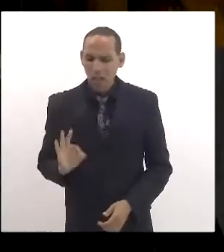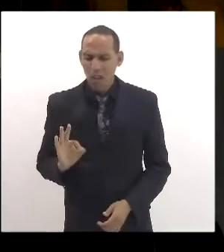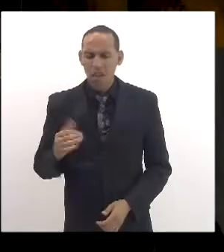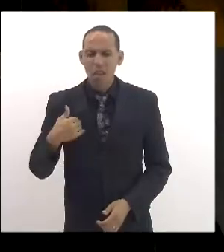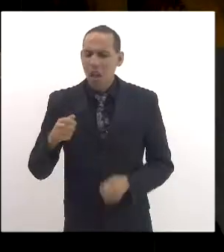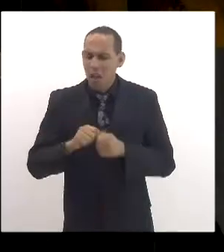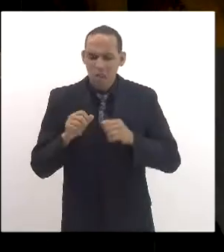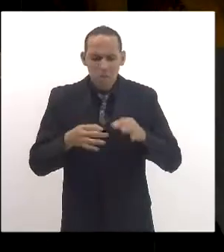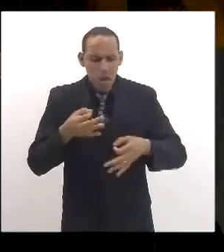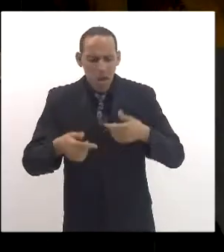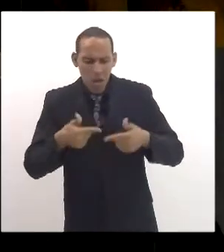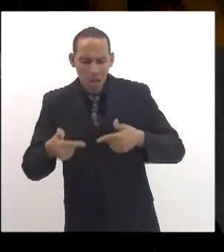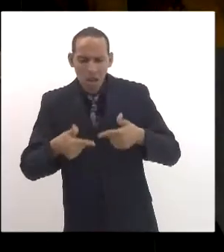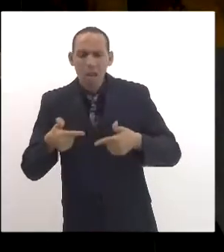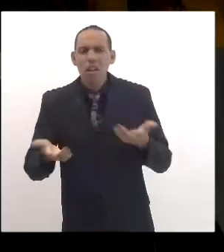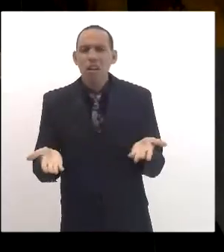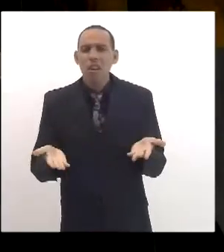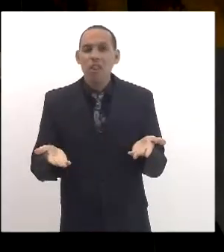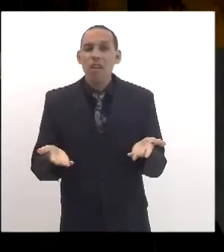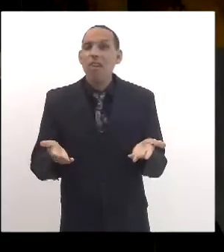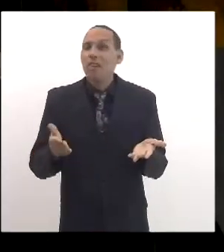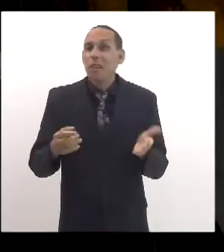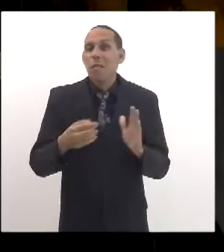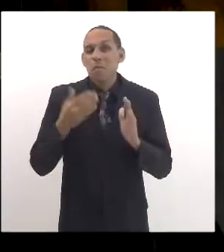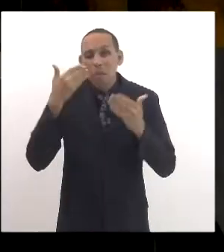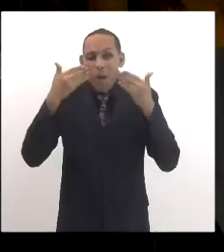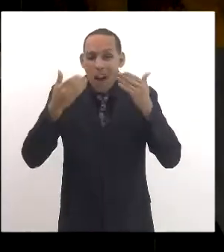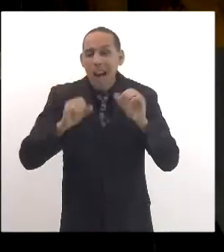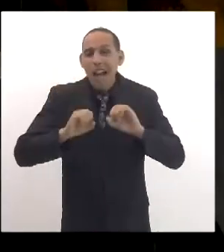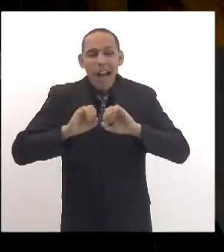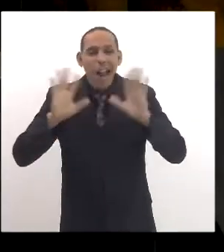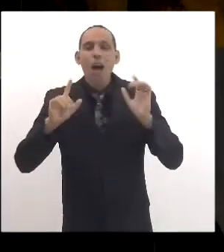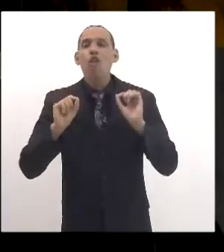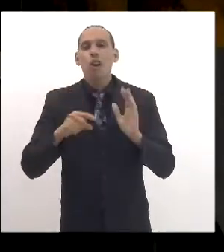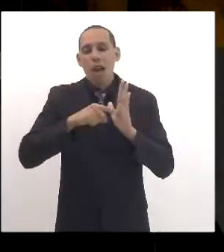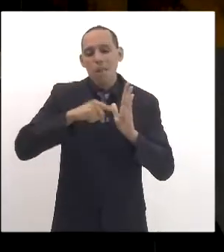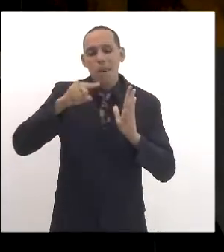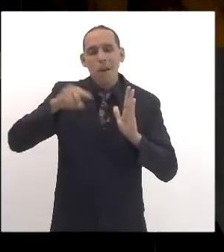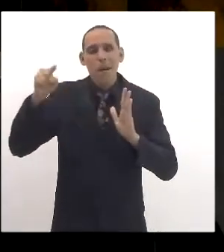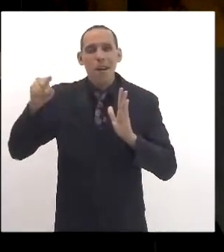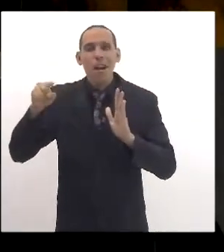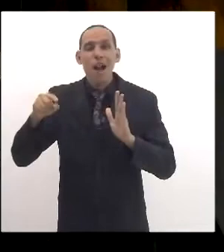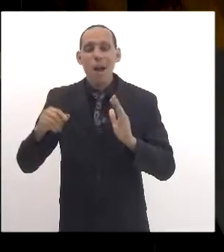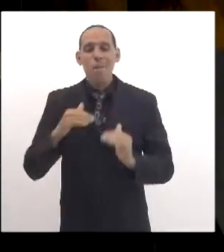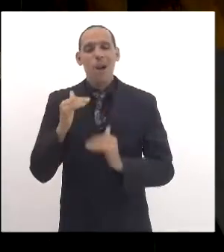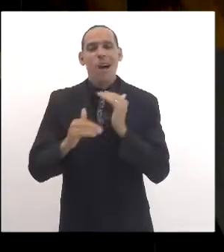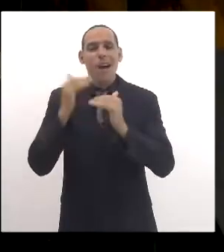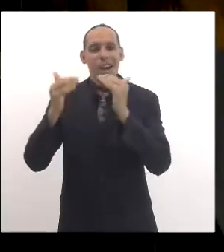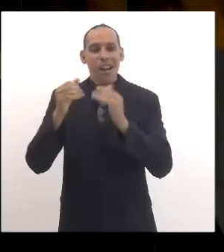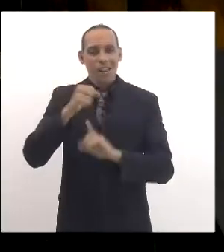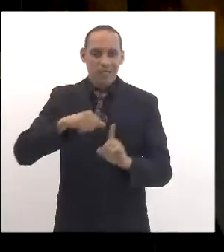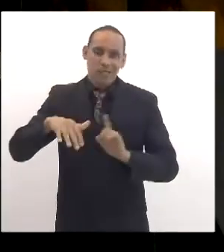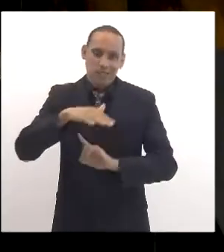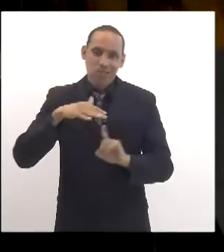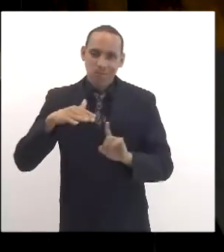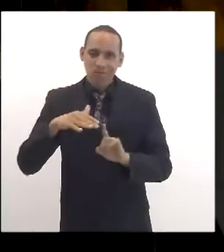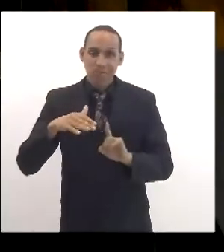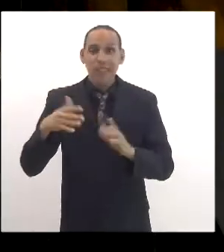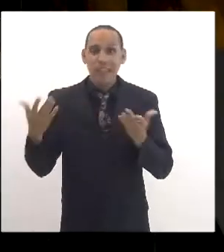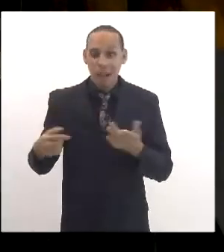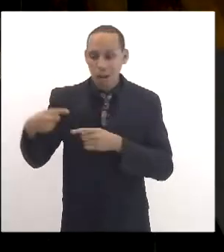a fazer, é provavelmente o melhor indicador de progresso em qualquer sociedade. Significa que cada